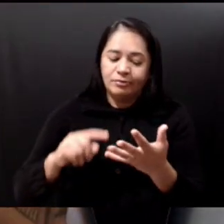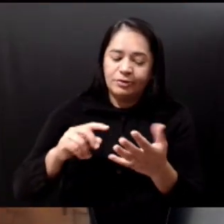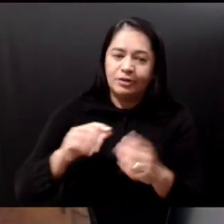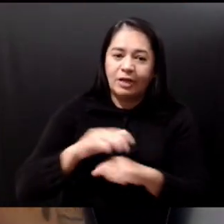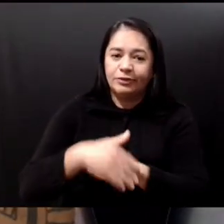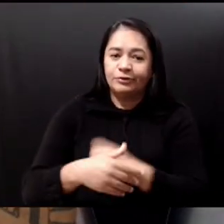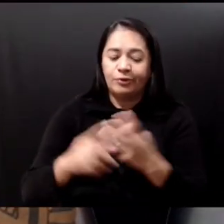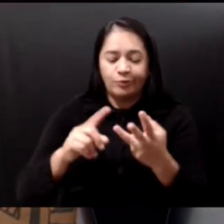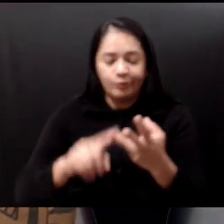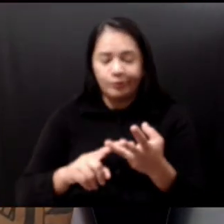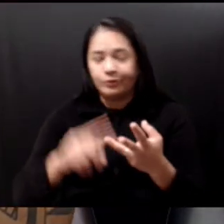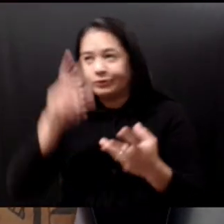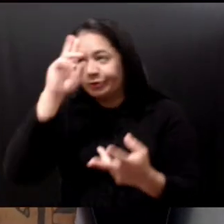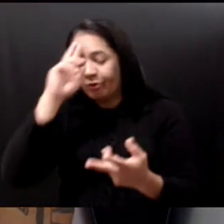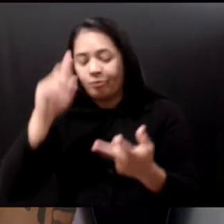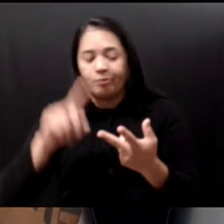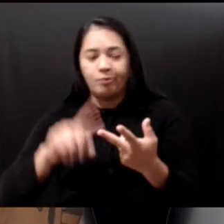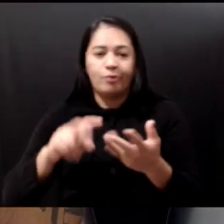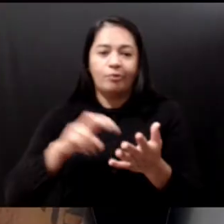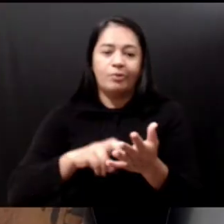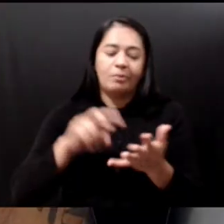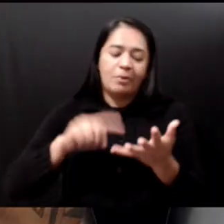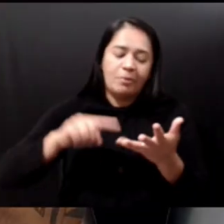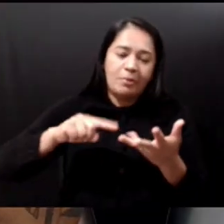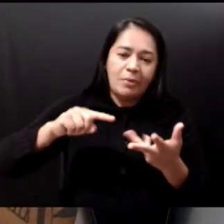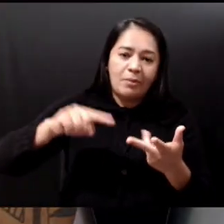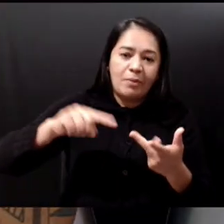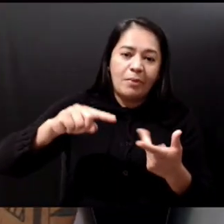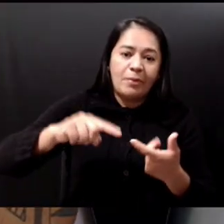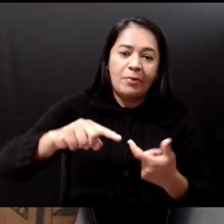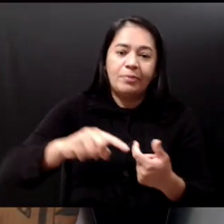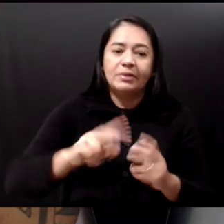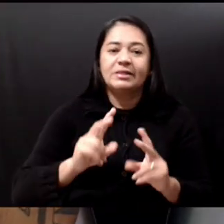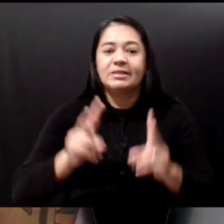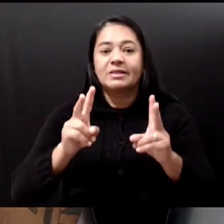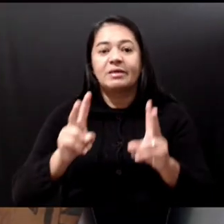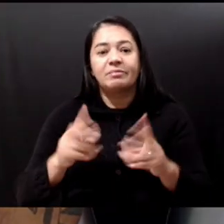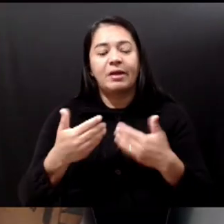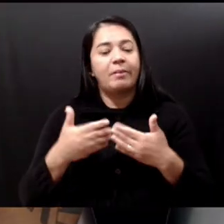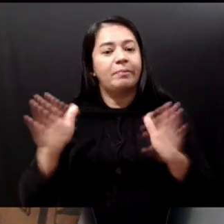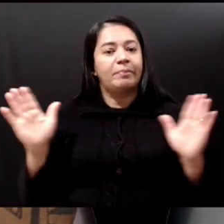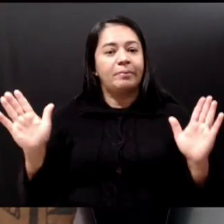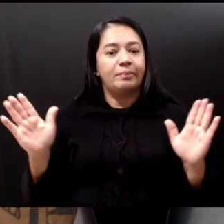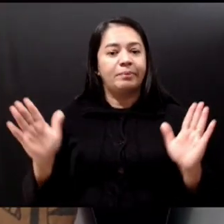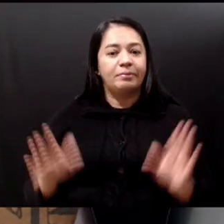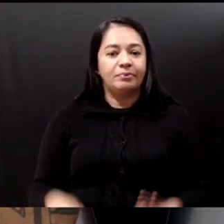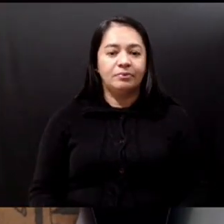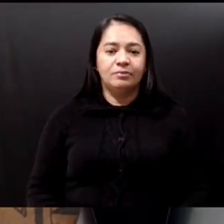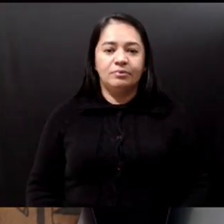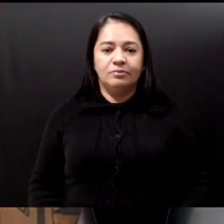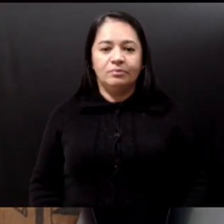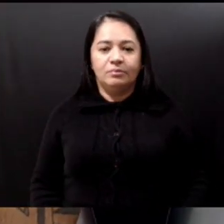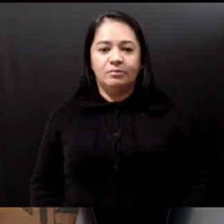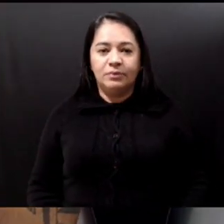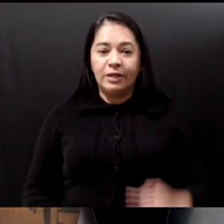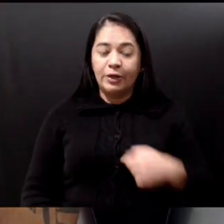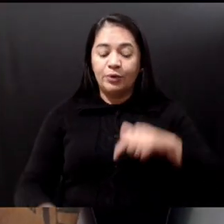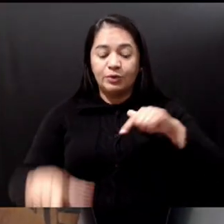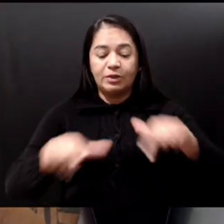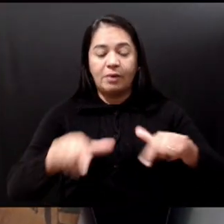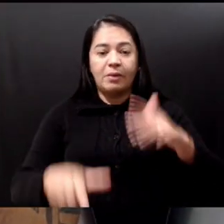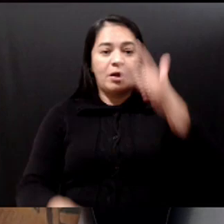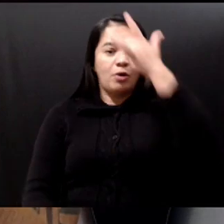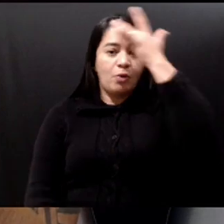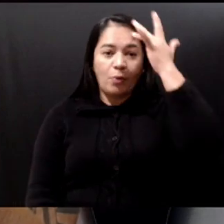a gente tá gravando, tem gente produzindo conteúdo, tentando vender. E além disso, eu trabalho com pessoas. Eu não trabalho